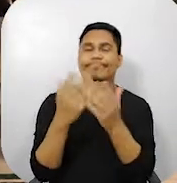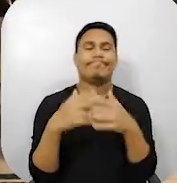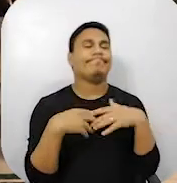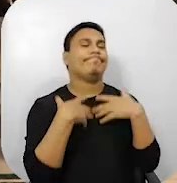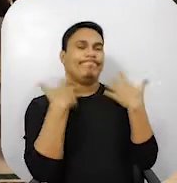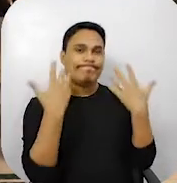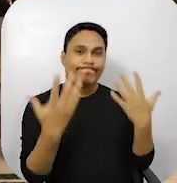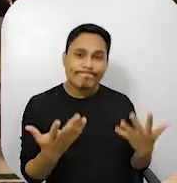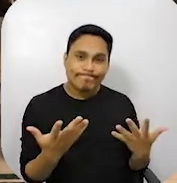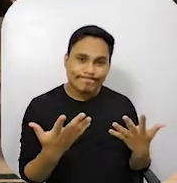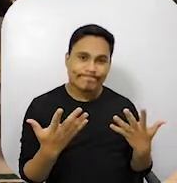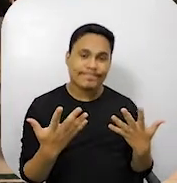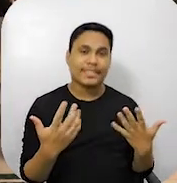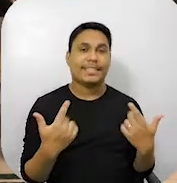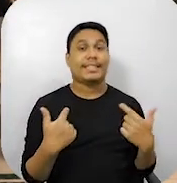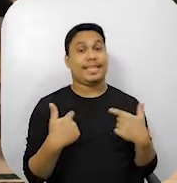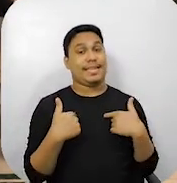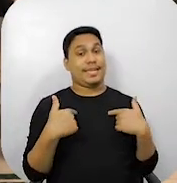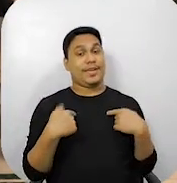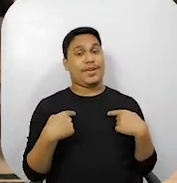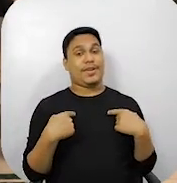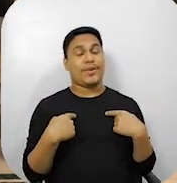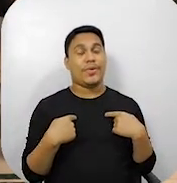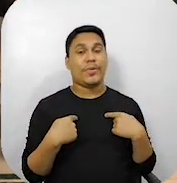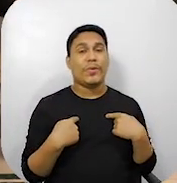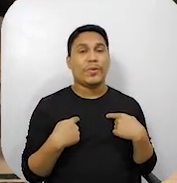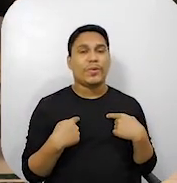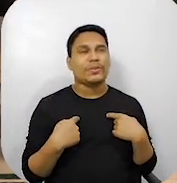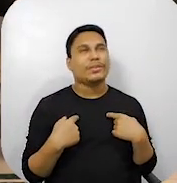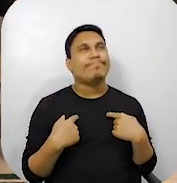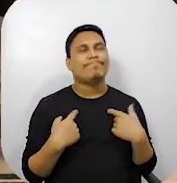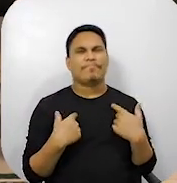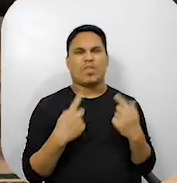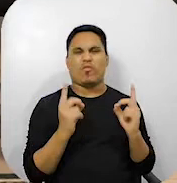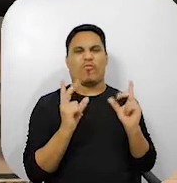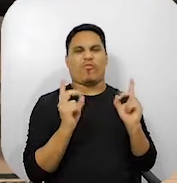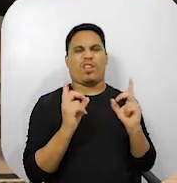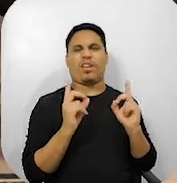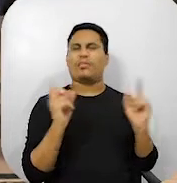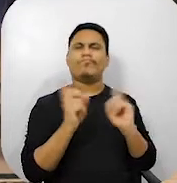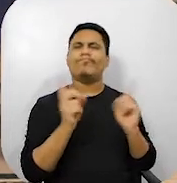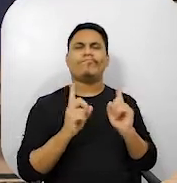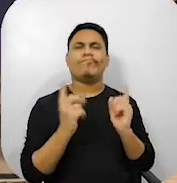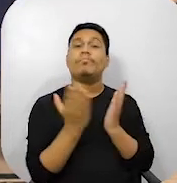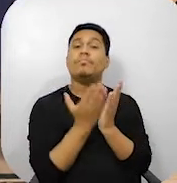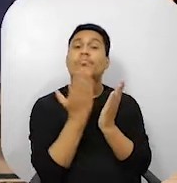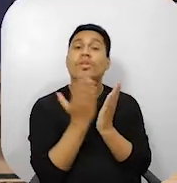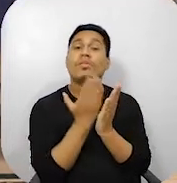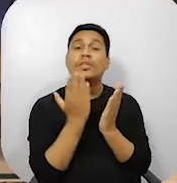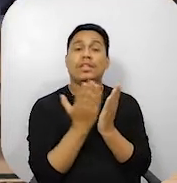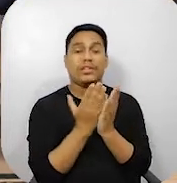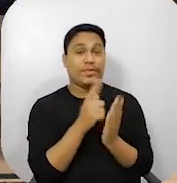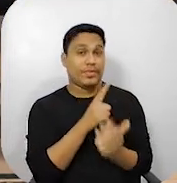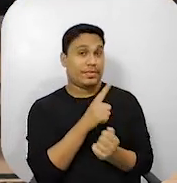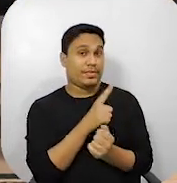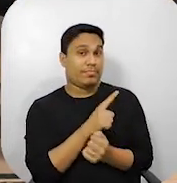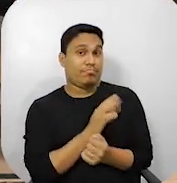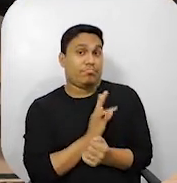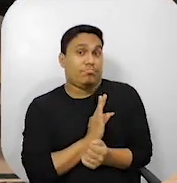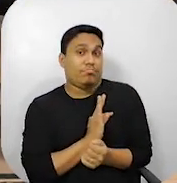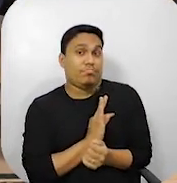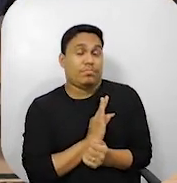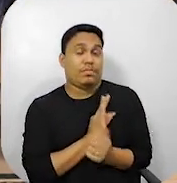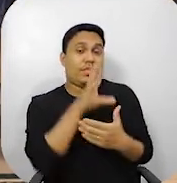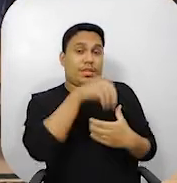eu eu dou eu não vendo né ele meus livros tiver um tempo na no livro técnico